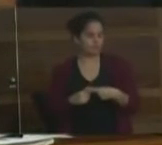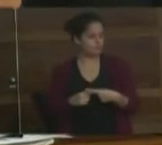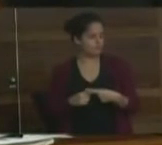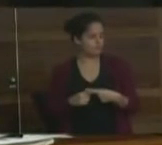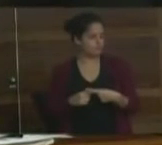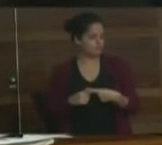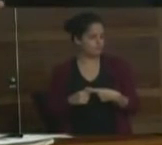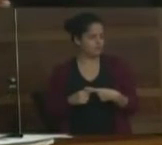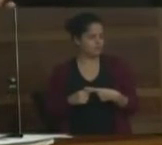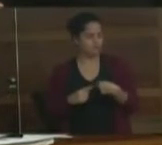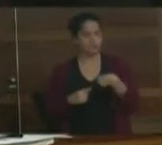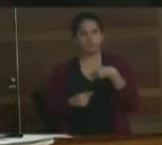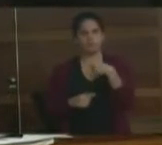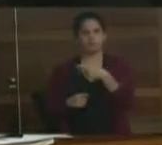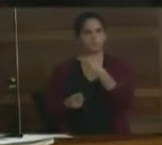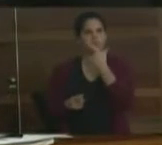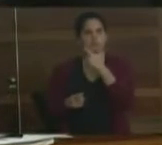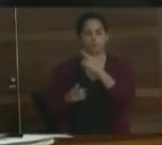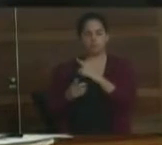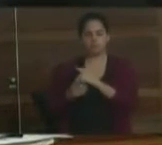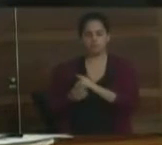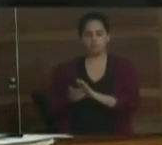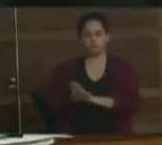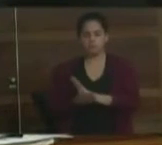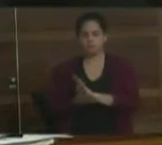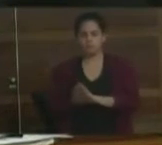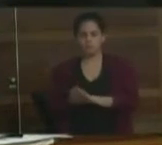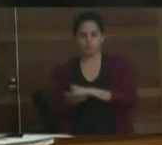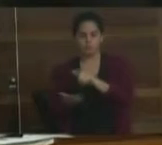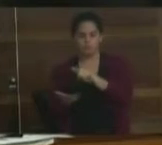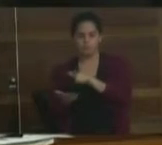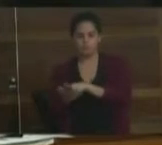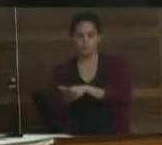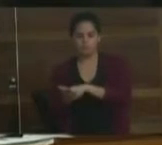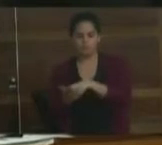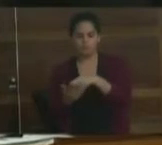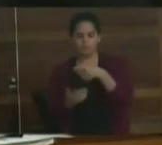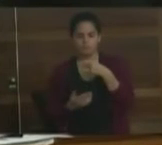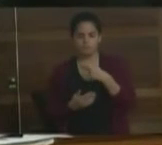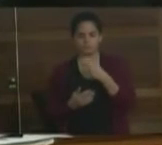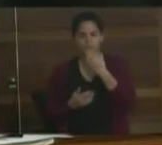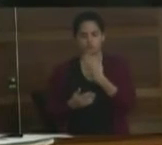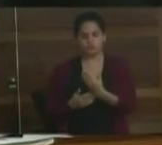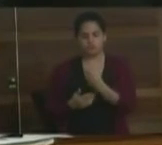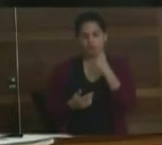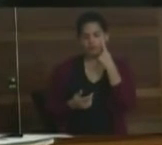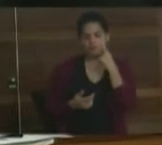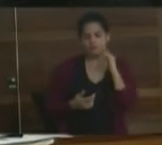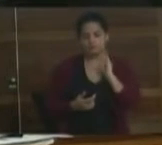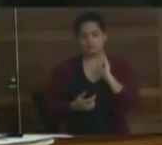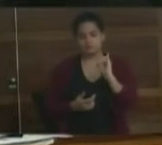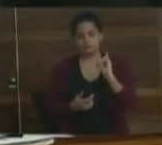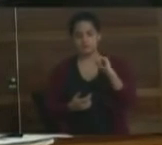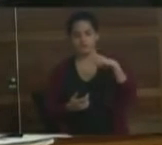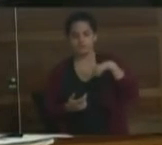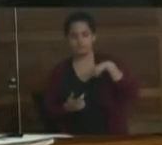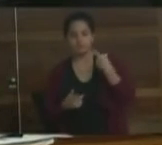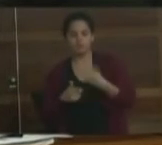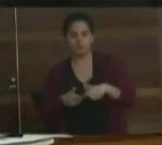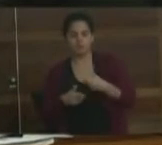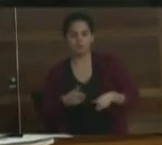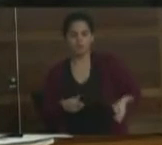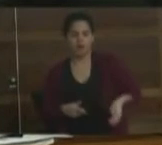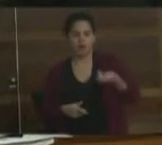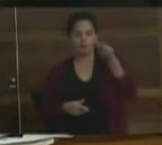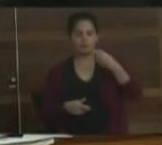não chegou para nós qualquer tipo de pedido de estudo de impacto na folha de pagamento então a única coisa que eu não